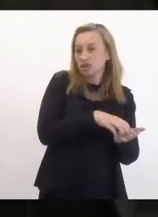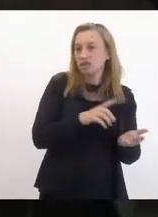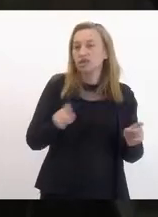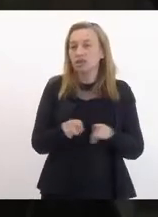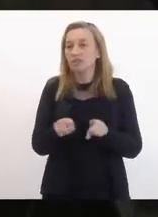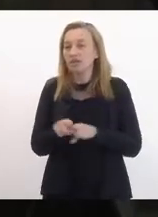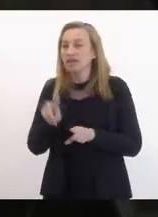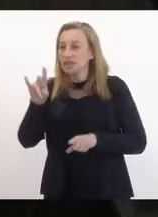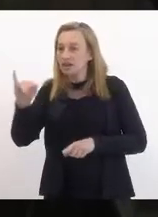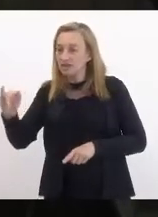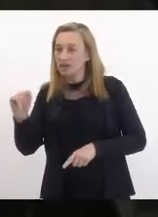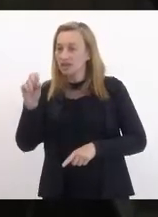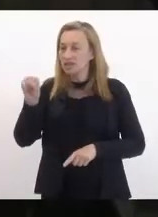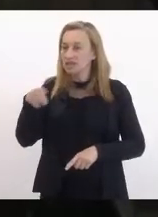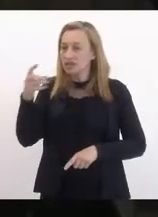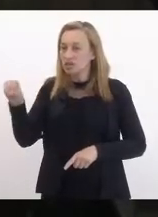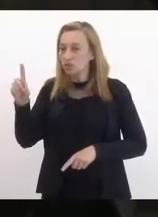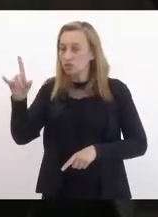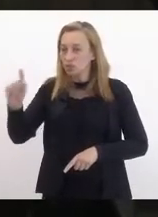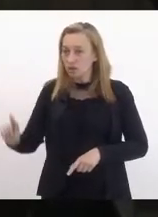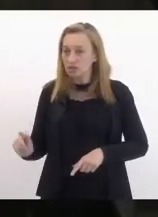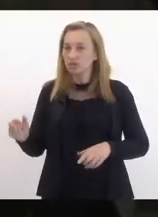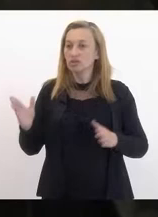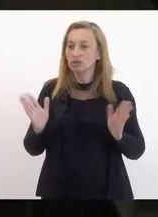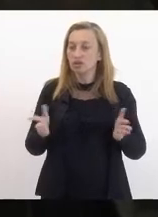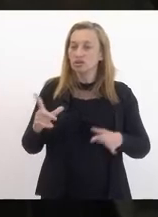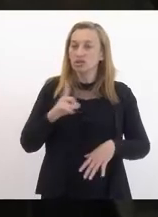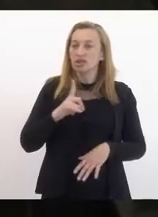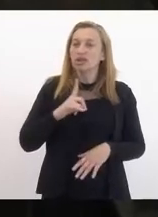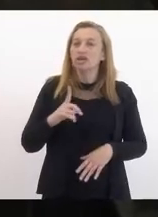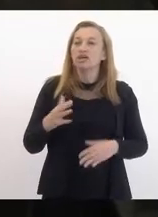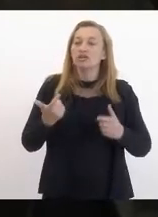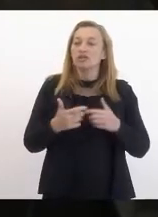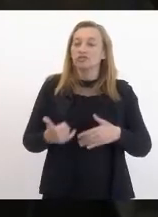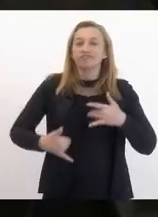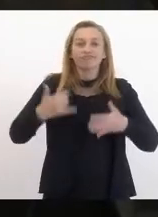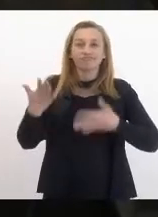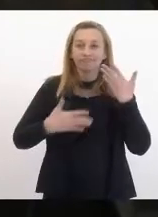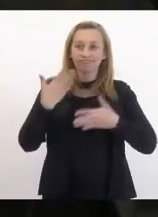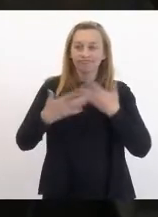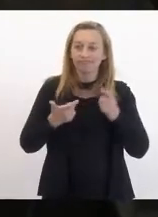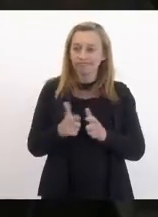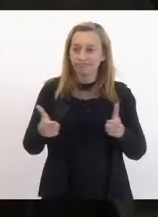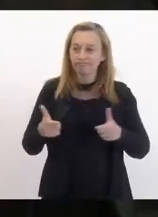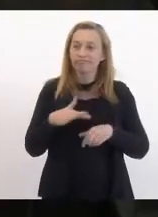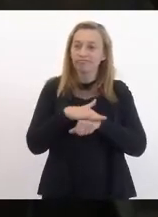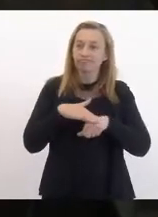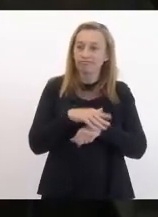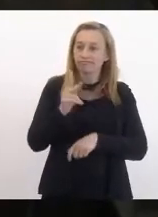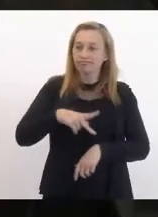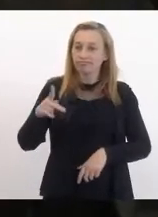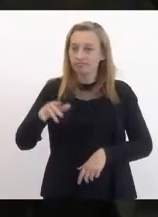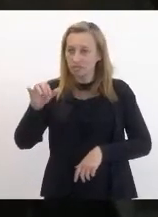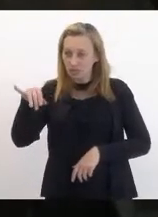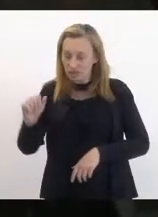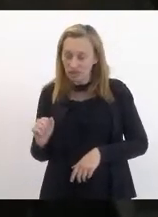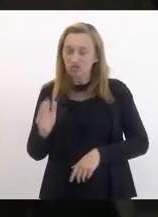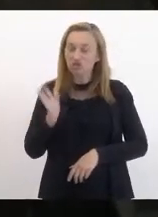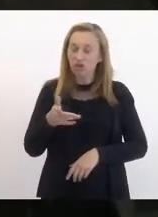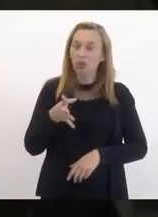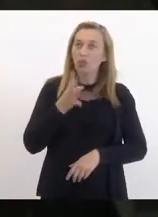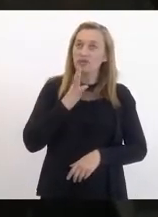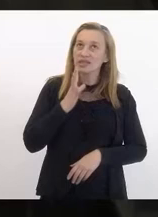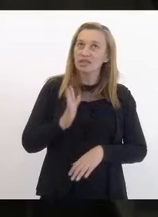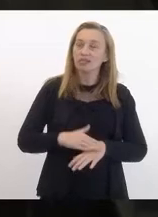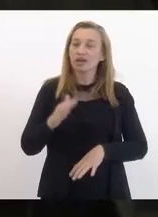Vila São Luís, onde ela se encontra hoje. Queria dizer que foi um prazer muito grande conversar um pouco mais com o professor Luciano, que eu já conhecia,